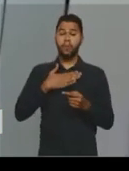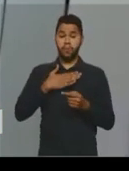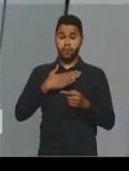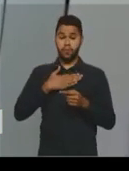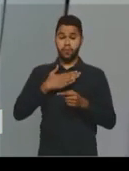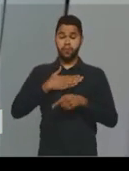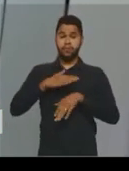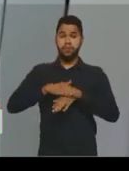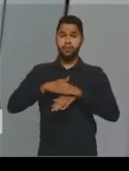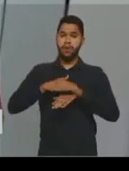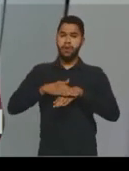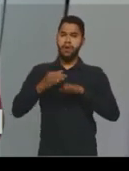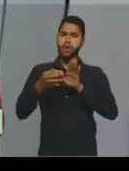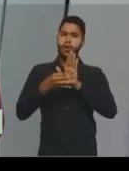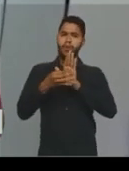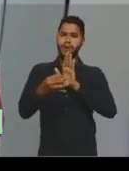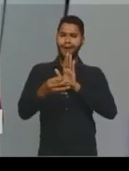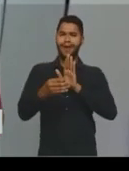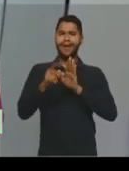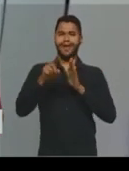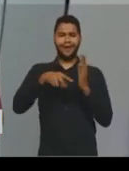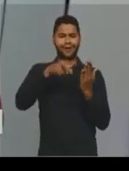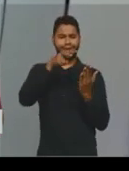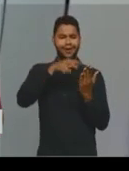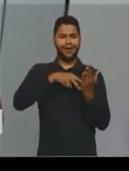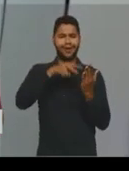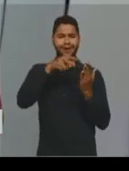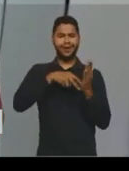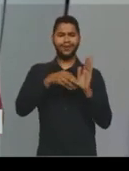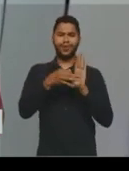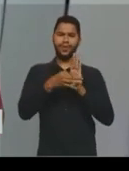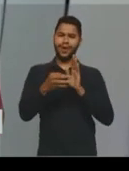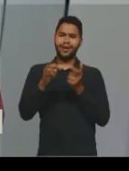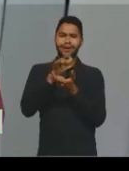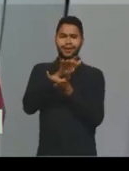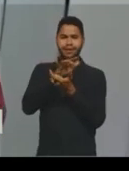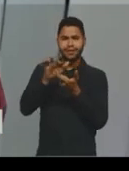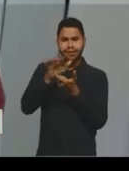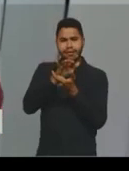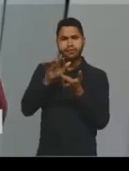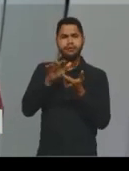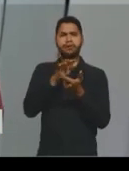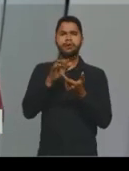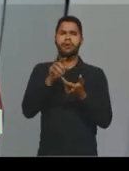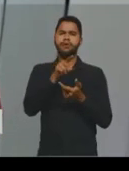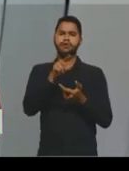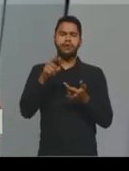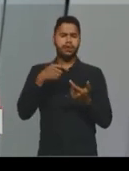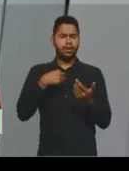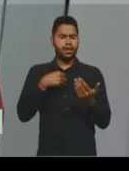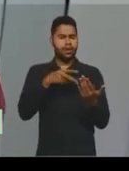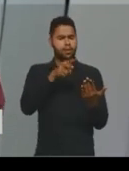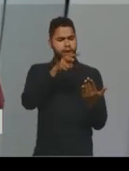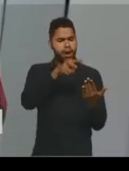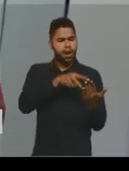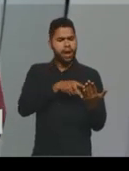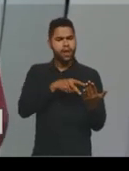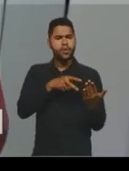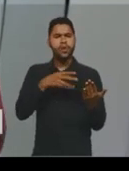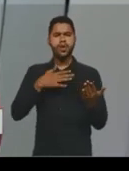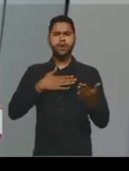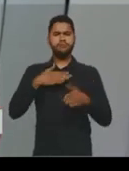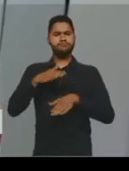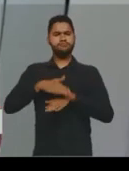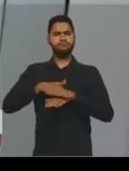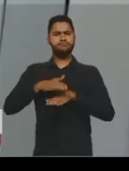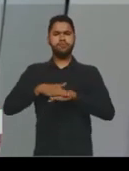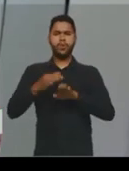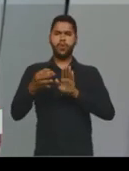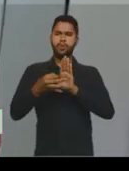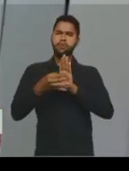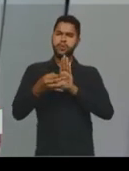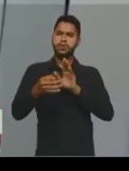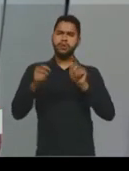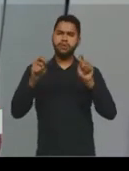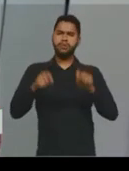importante, leitor crítico. Então, o letramento crítico você quer formar um leitor crítico. É isso